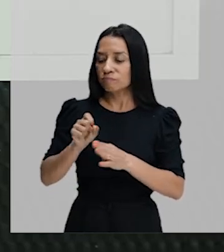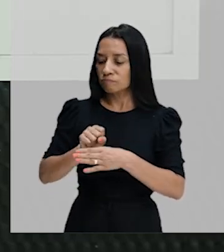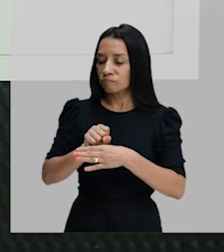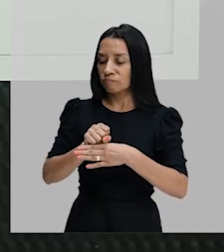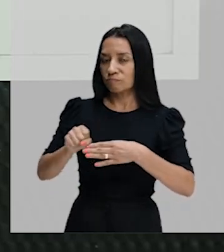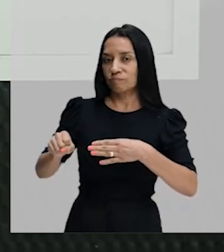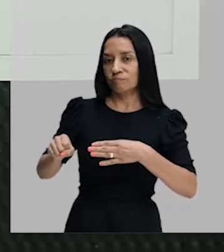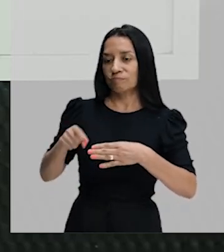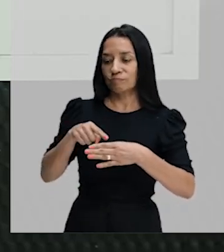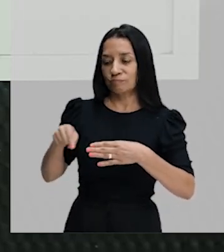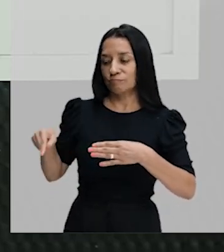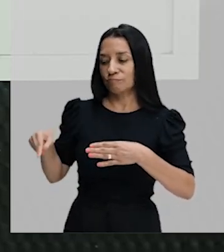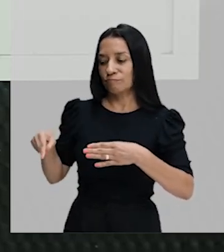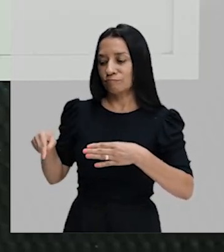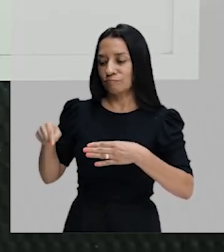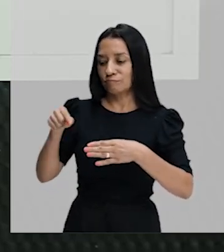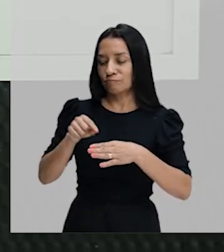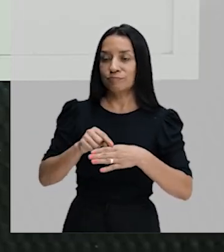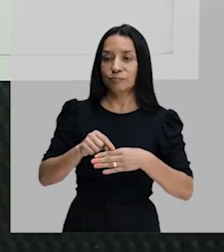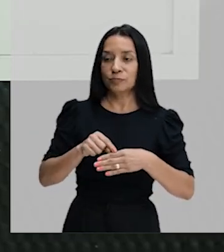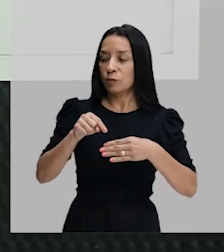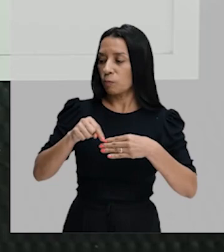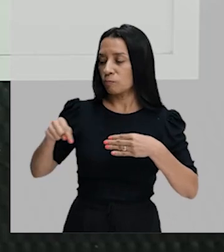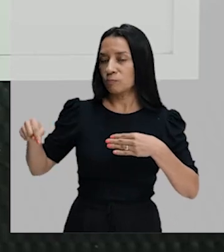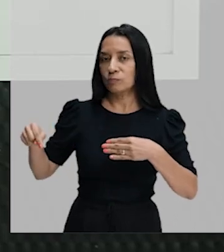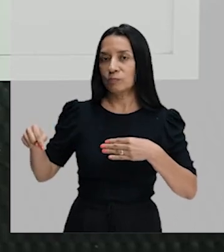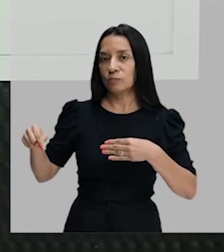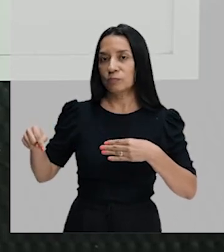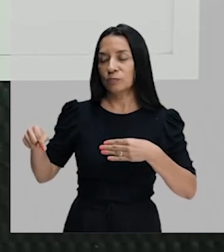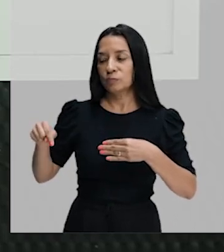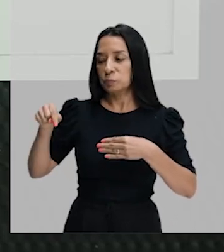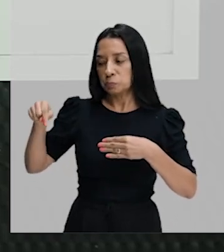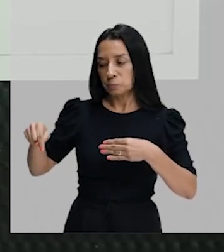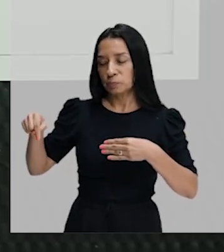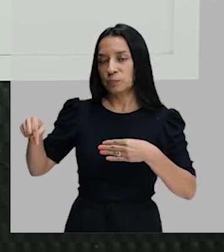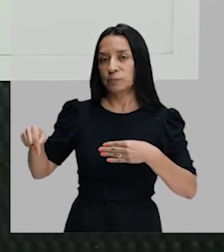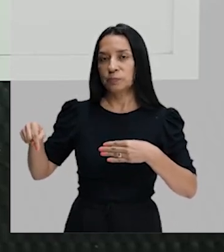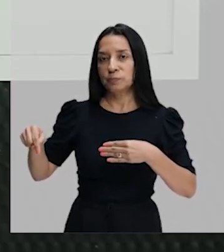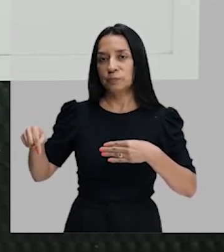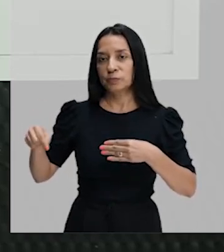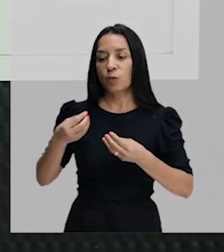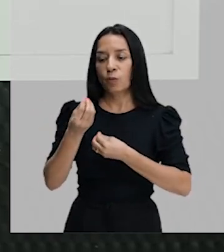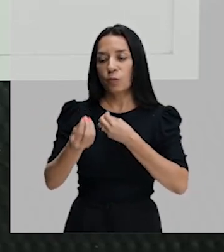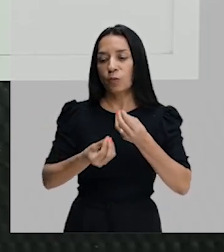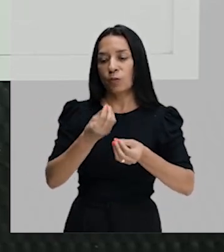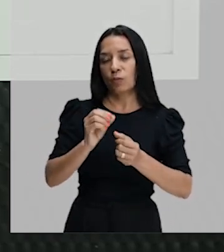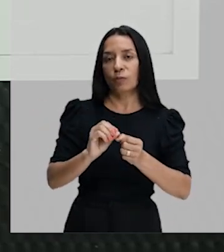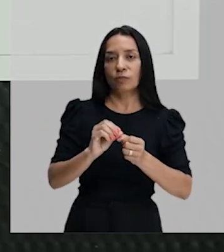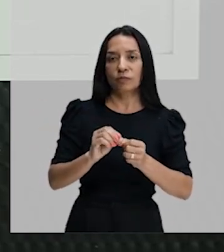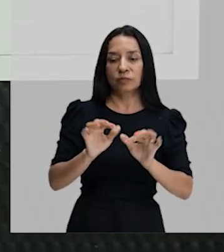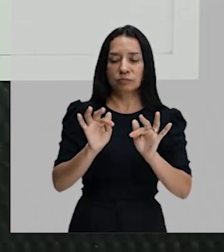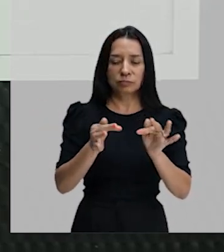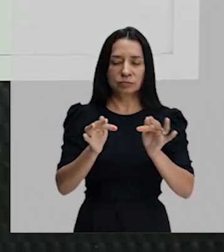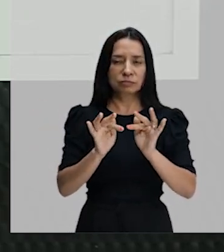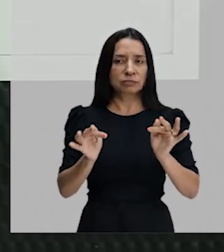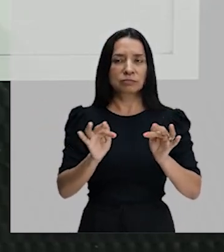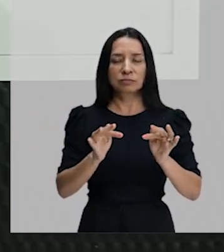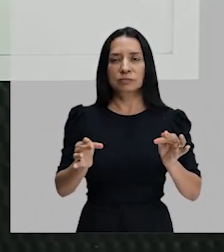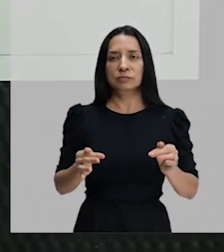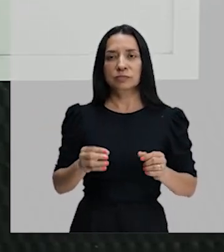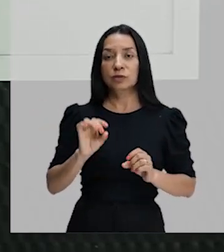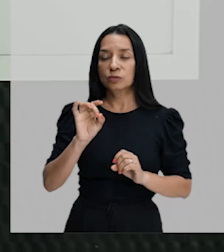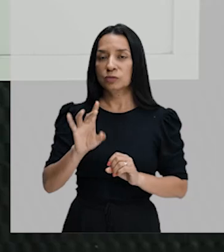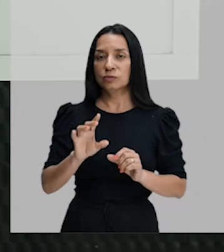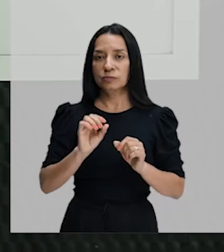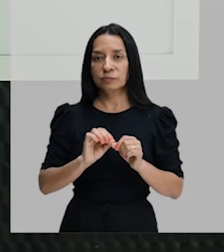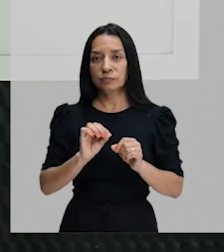na horizontal e ambos estão apontando para o mesmo local. Como é que eu faço isso? É muito simples. Basta